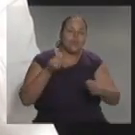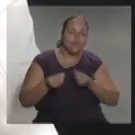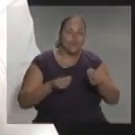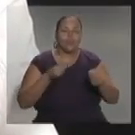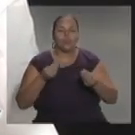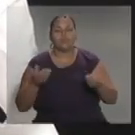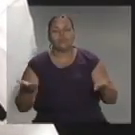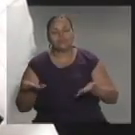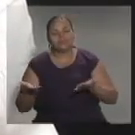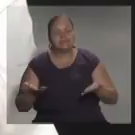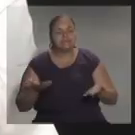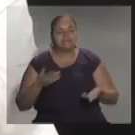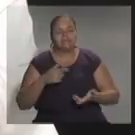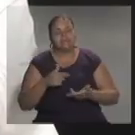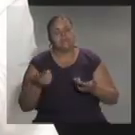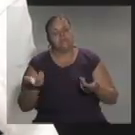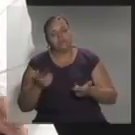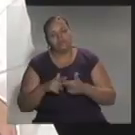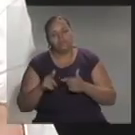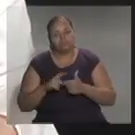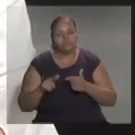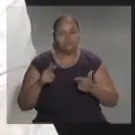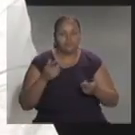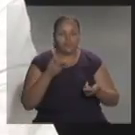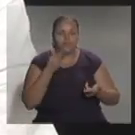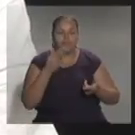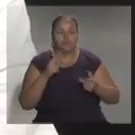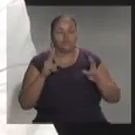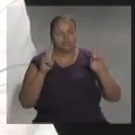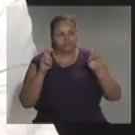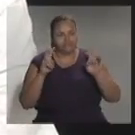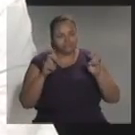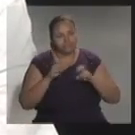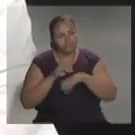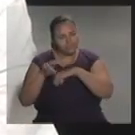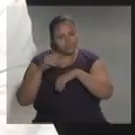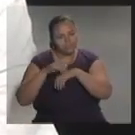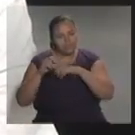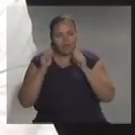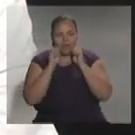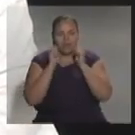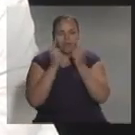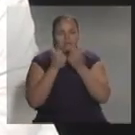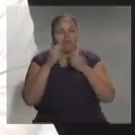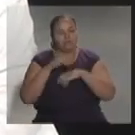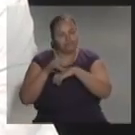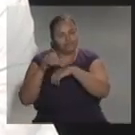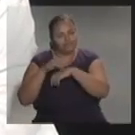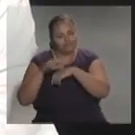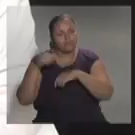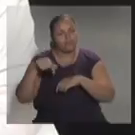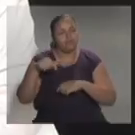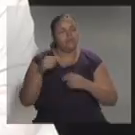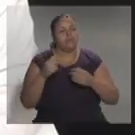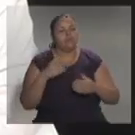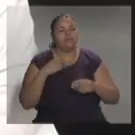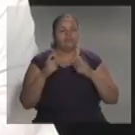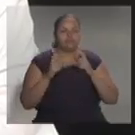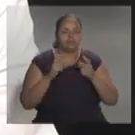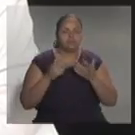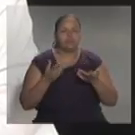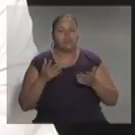é que está essa situação? Até porque o senhor tem trazido esse tema bastante aqui para a Assembleia Legislativa. O governador, em exercício,